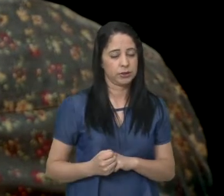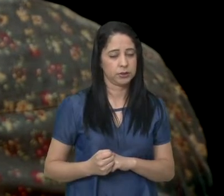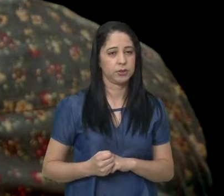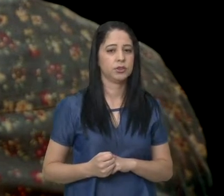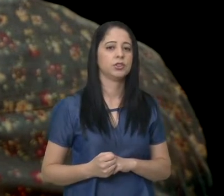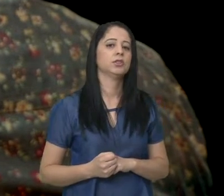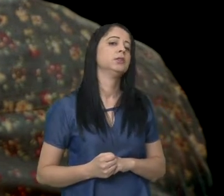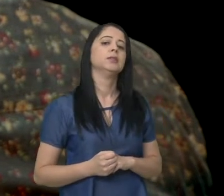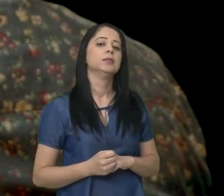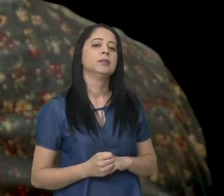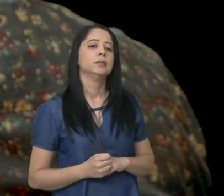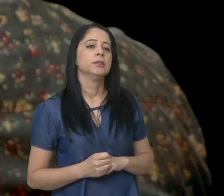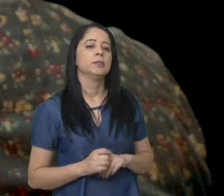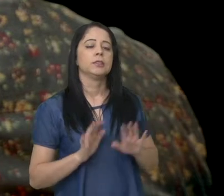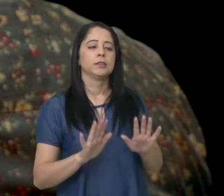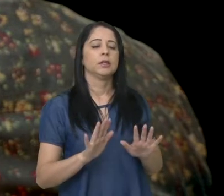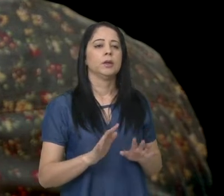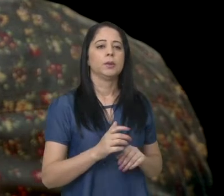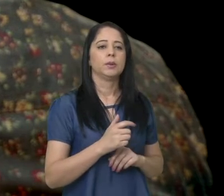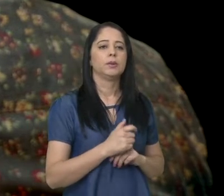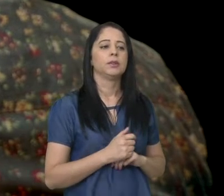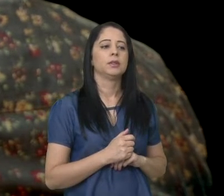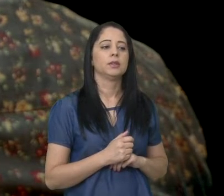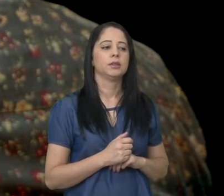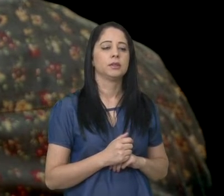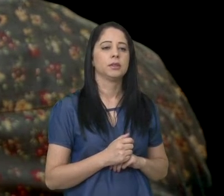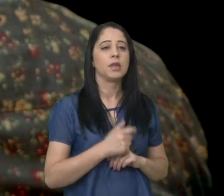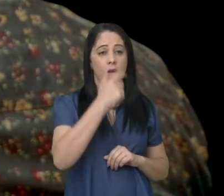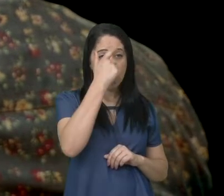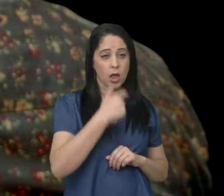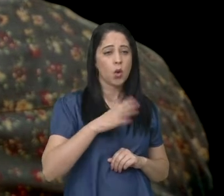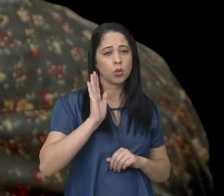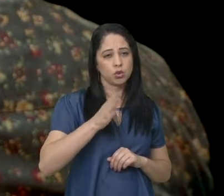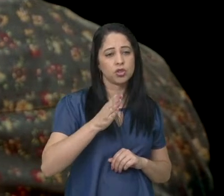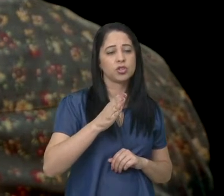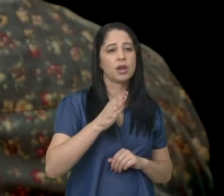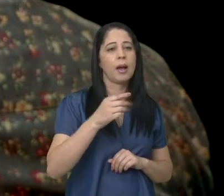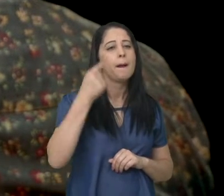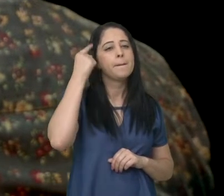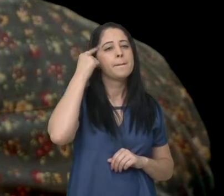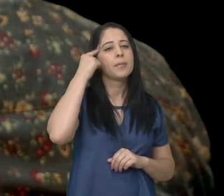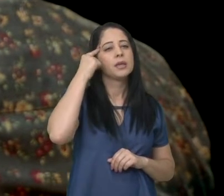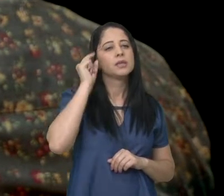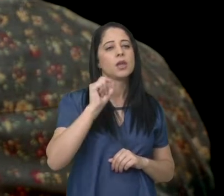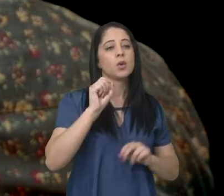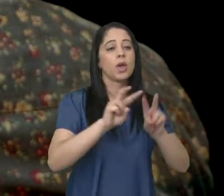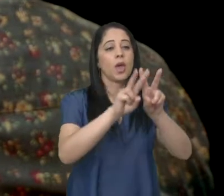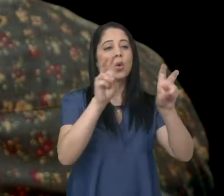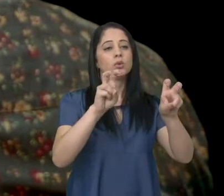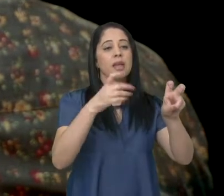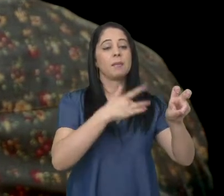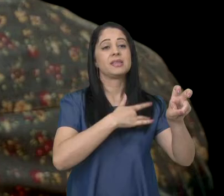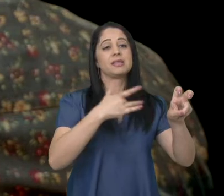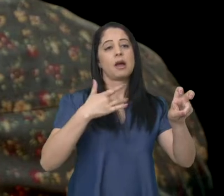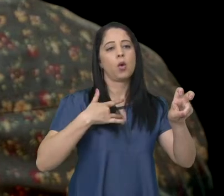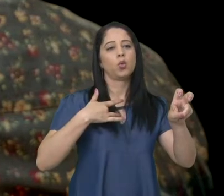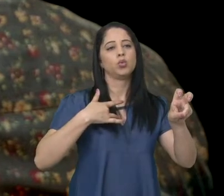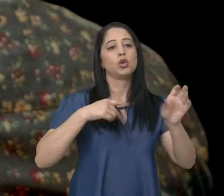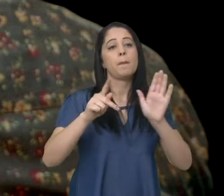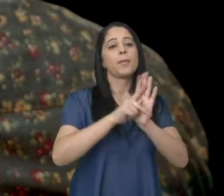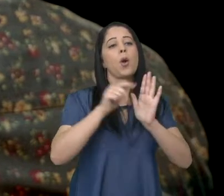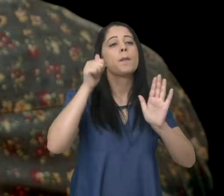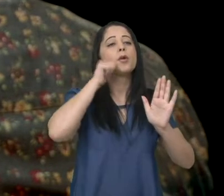discutido, e na nossa última cartilha da Câmara, a gente já colocou a questão da saúde da mulher